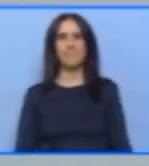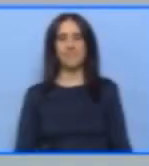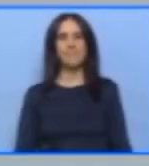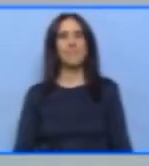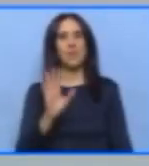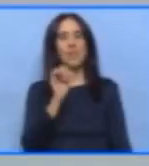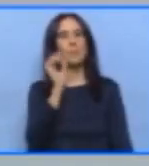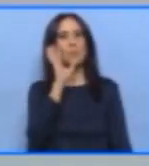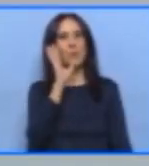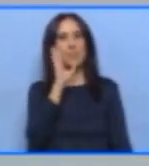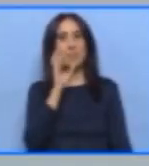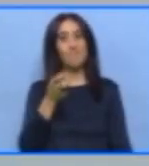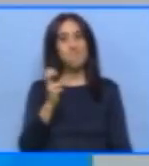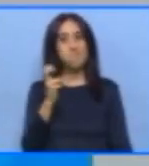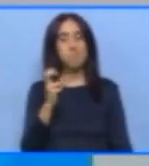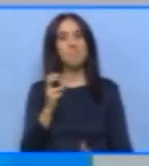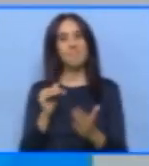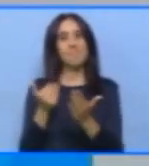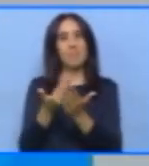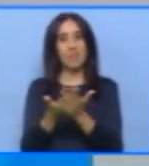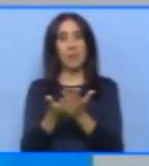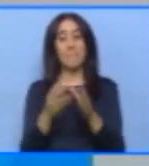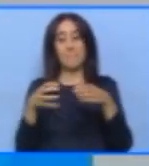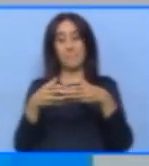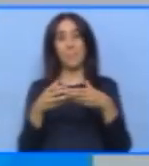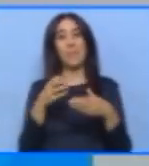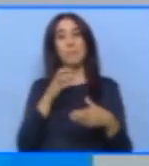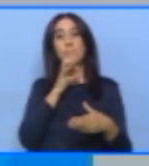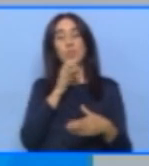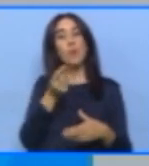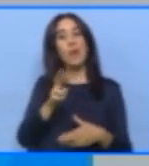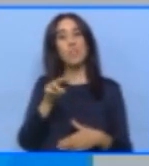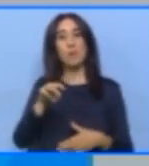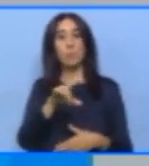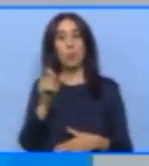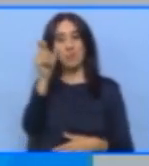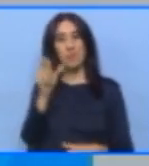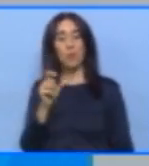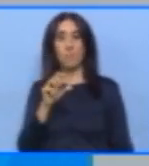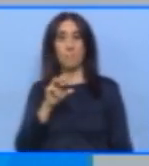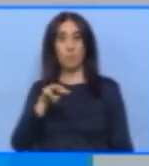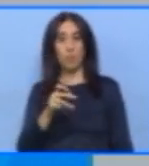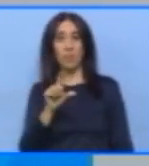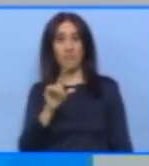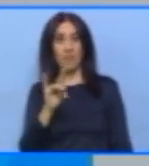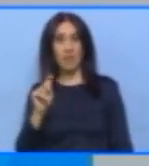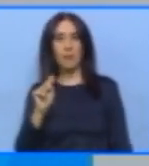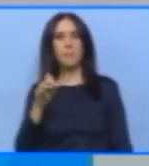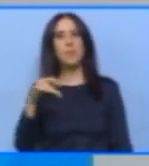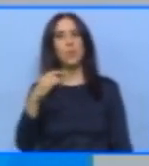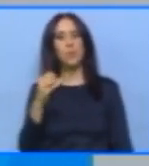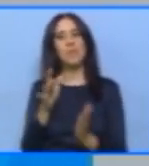Olá, muito boa tarde. A coragem e a ousadia pastoral do antigo bispo de Nampula, Dom Manuel Vieira Pinto, é a razão de ser do livro